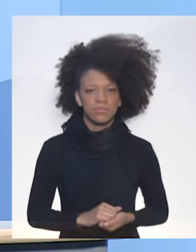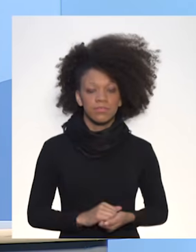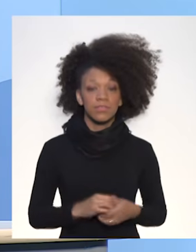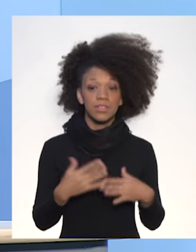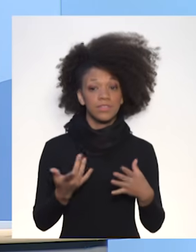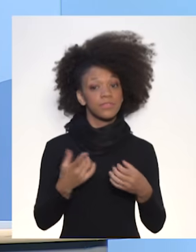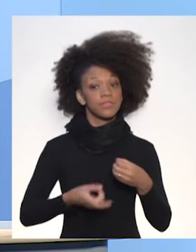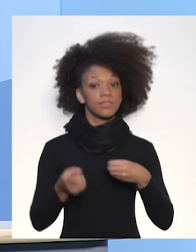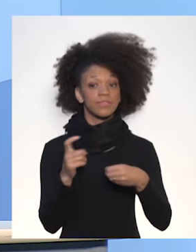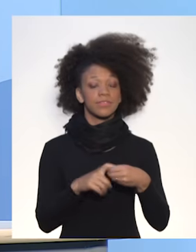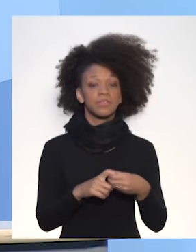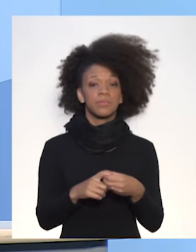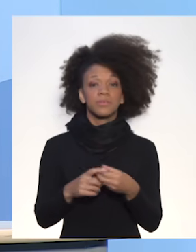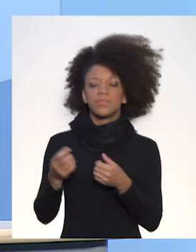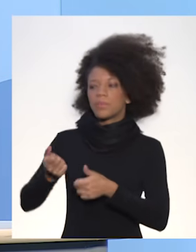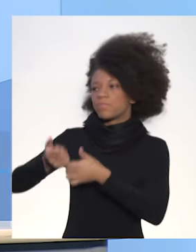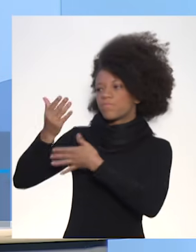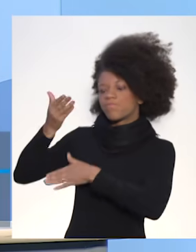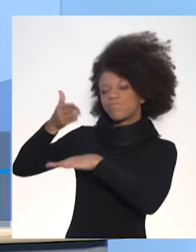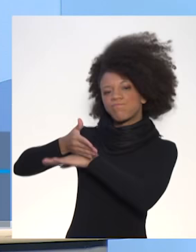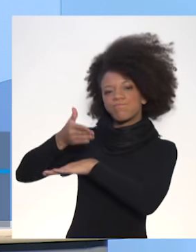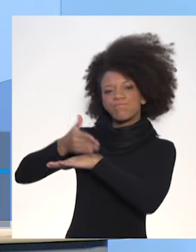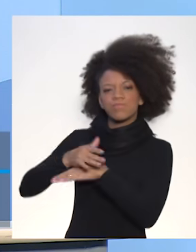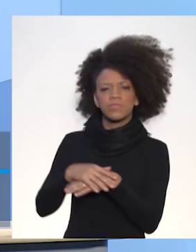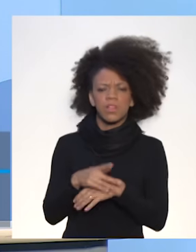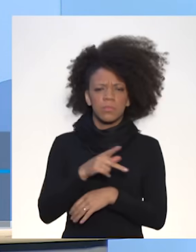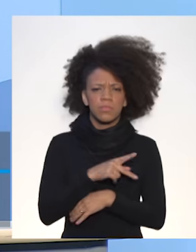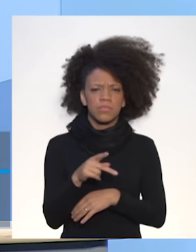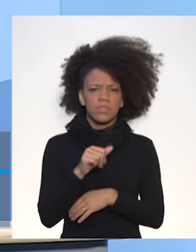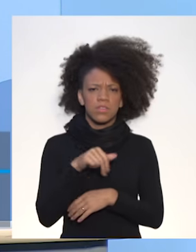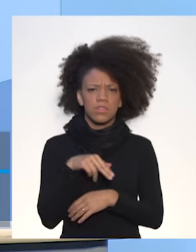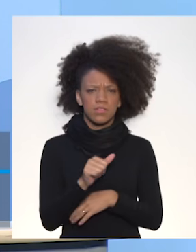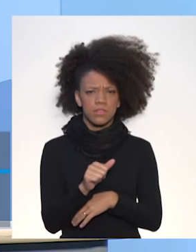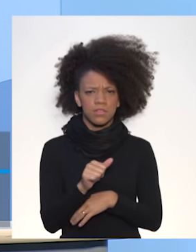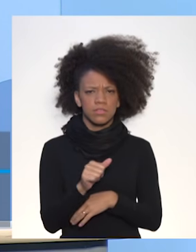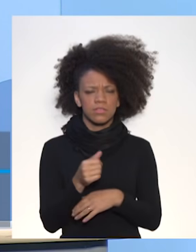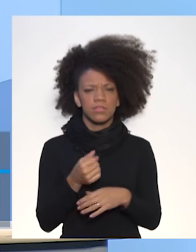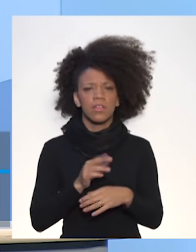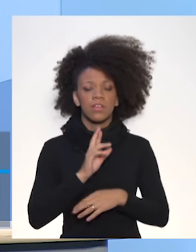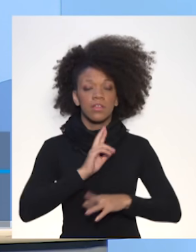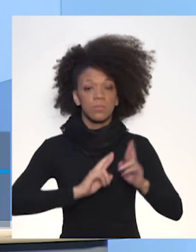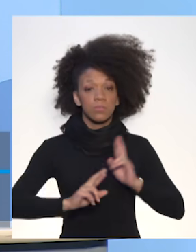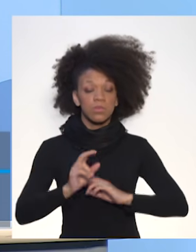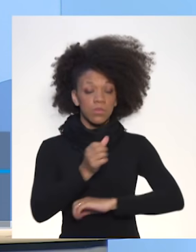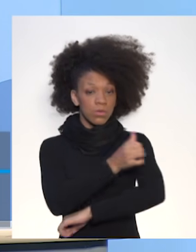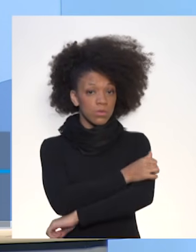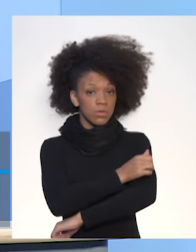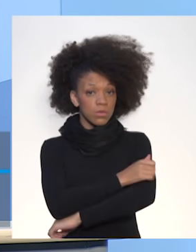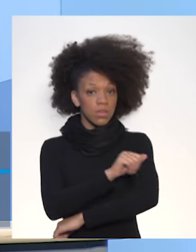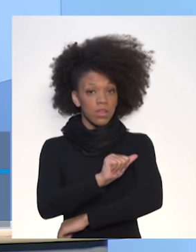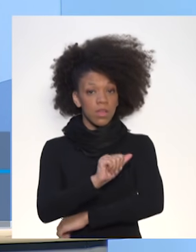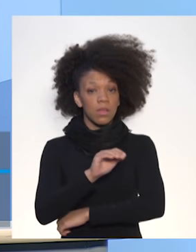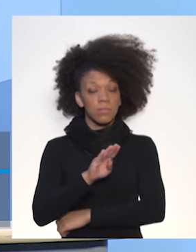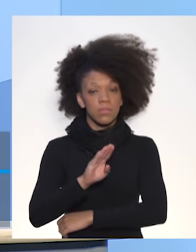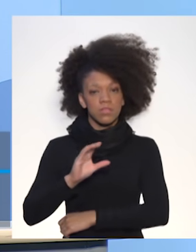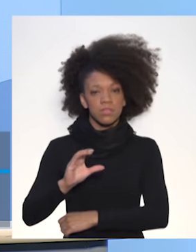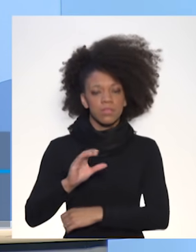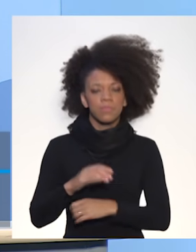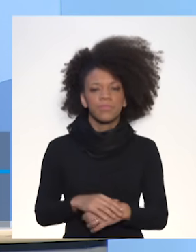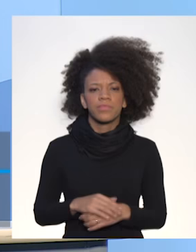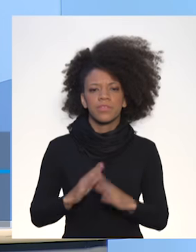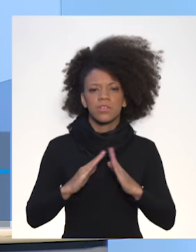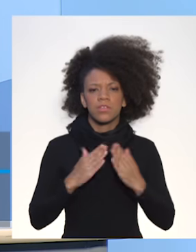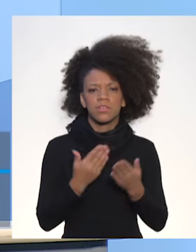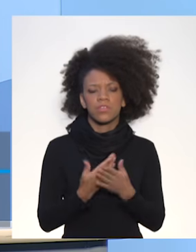Oi, Tony. Retornamos aqui com as interações, tá? A professora Ana Angélica, lá com seus alunos lá dos sextos anos A, B e C, lá da